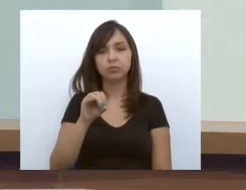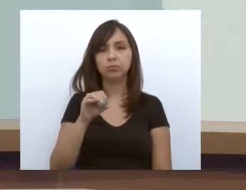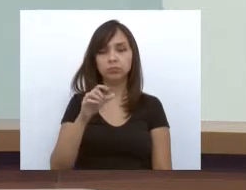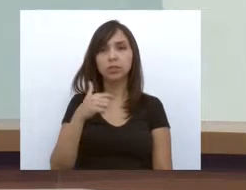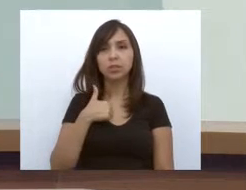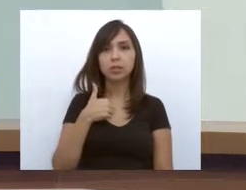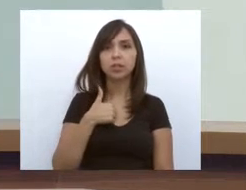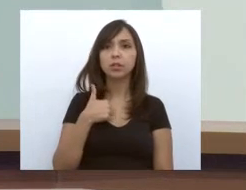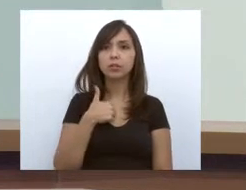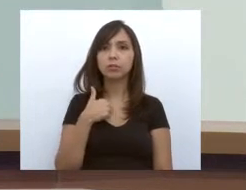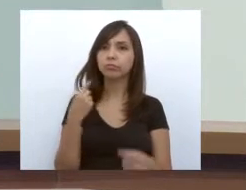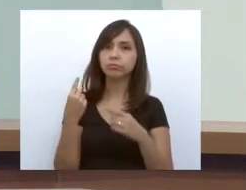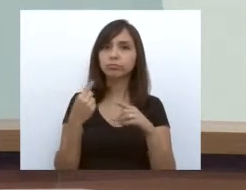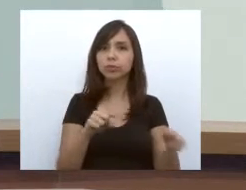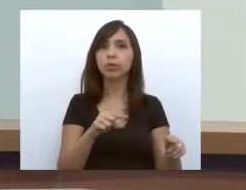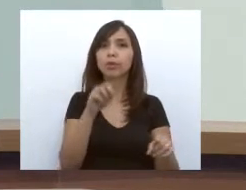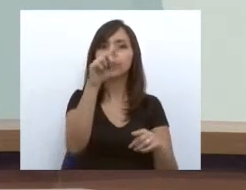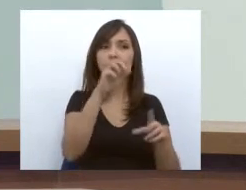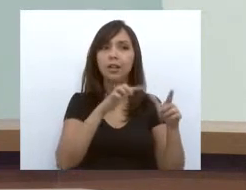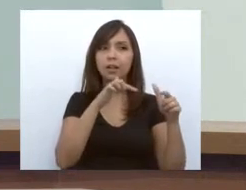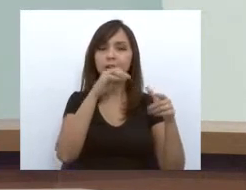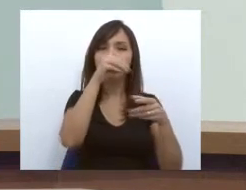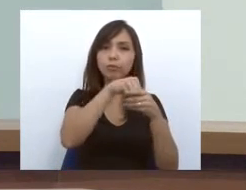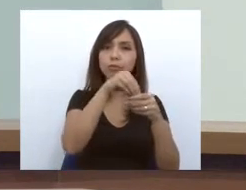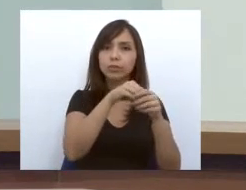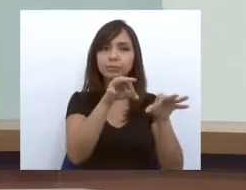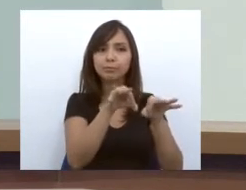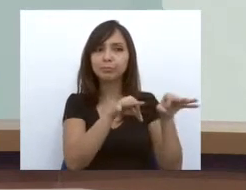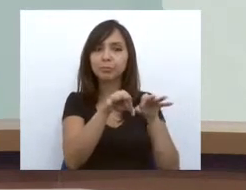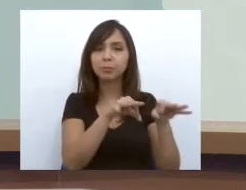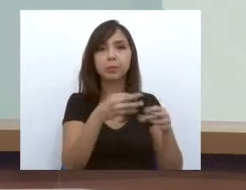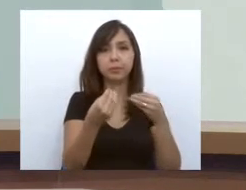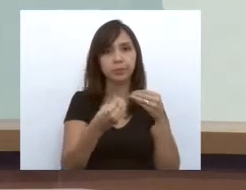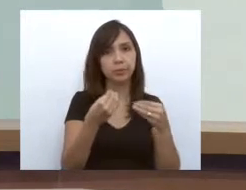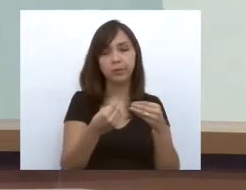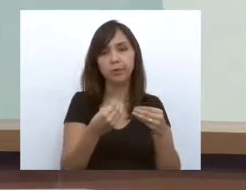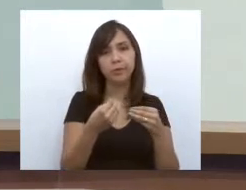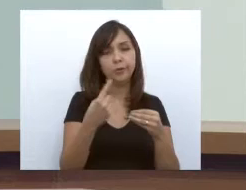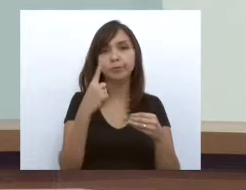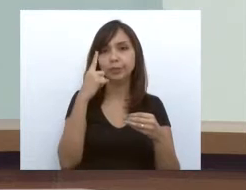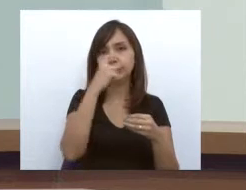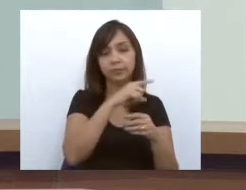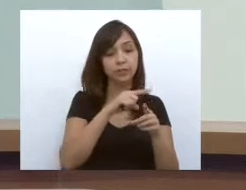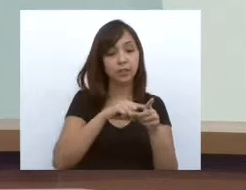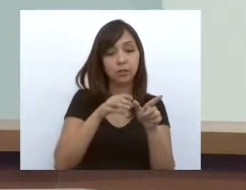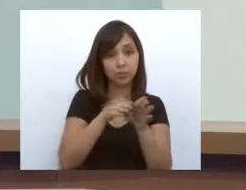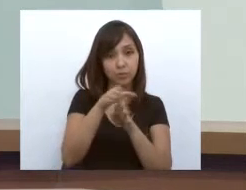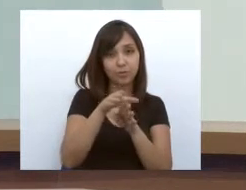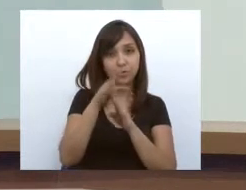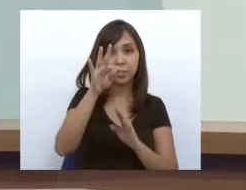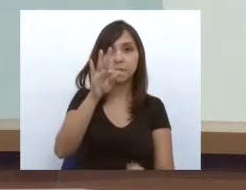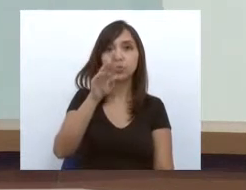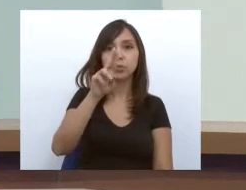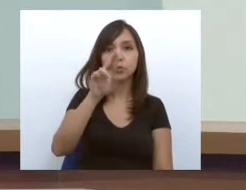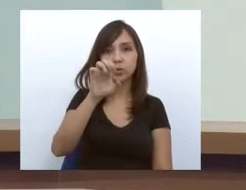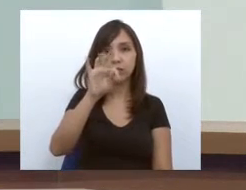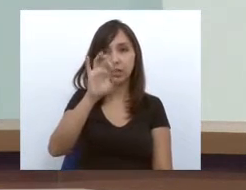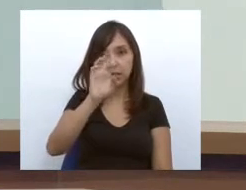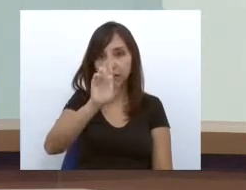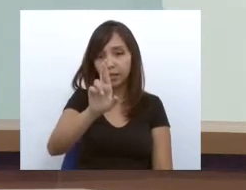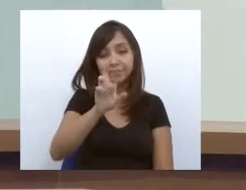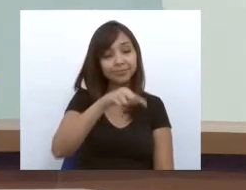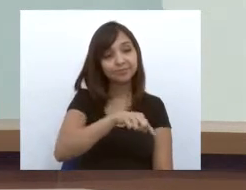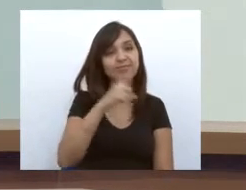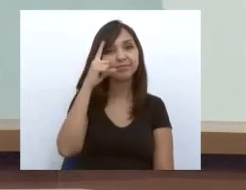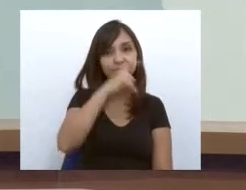criticar os modos operantes que foi aí a eleição para eleger o Conselho Tutelar do município. Eu já havia